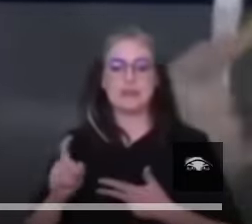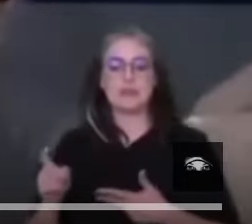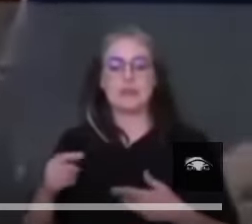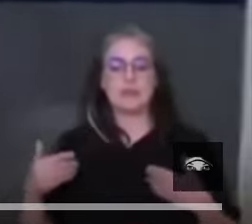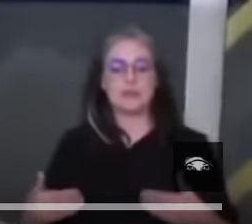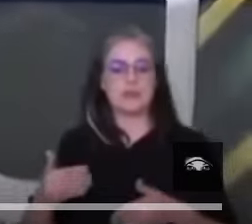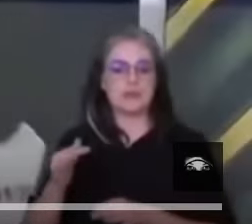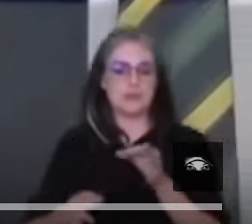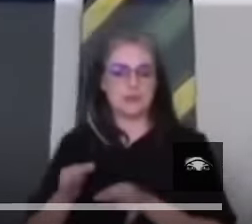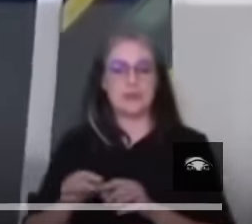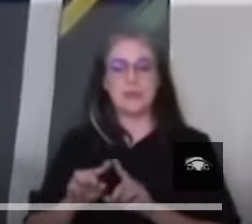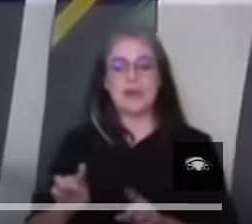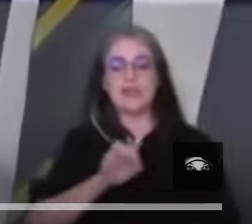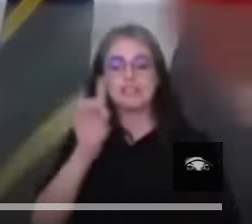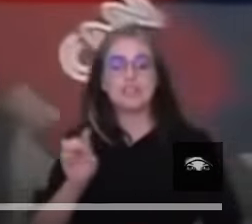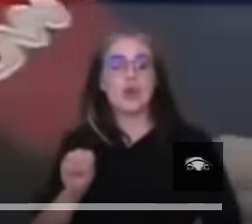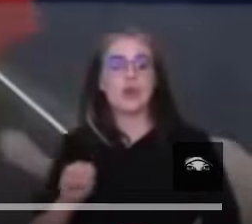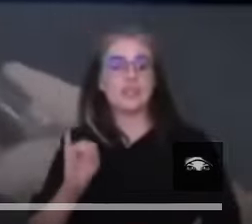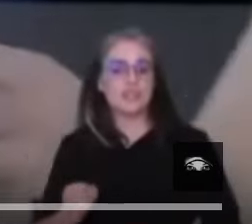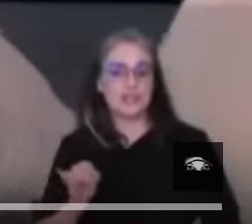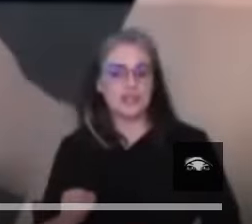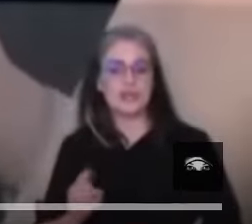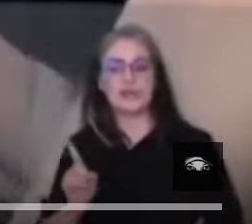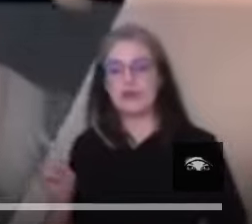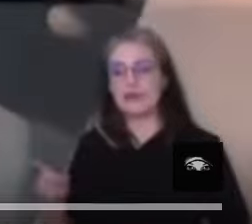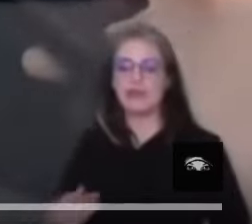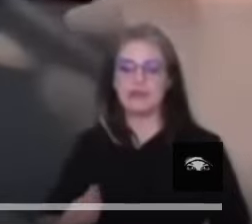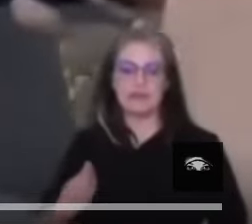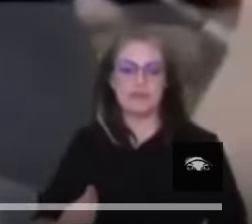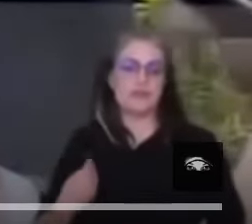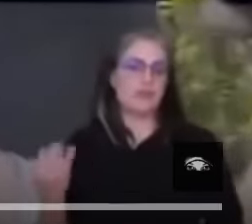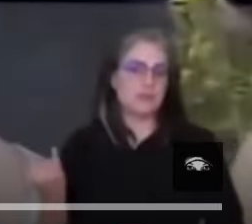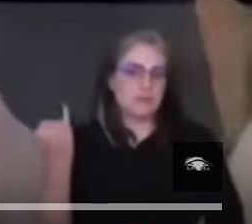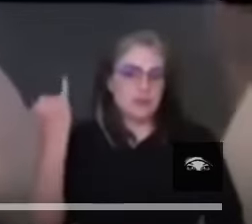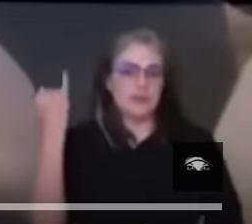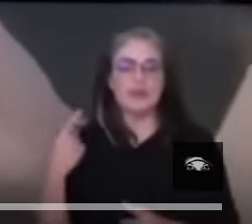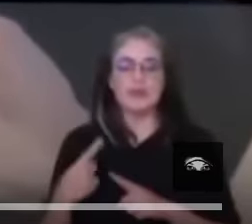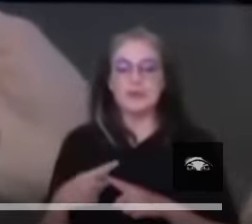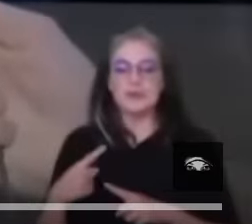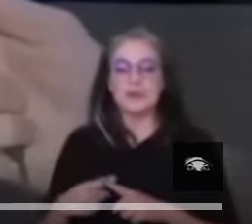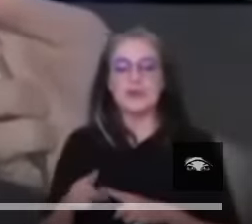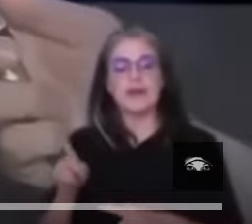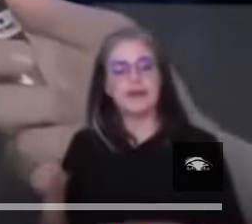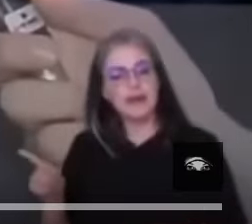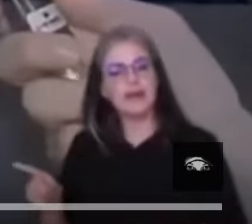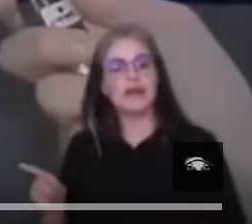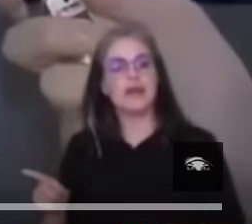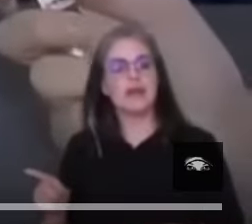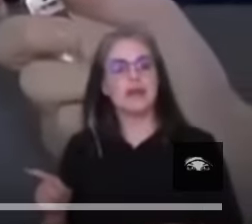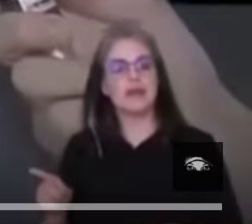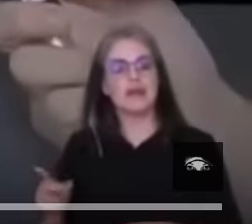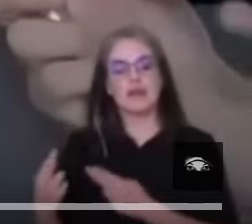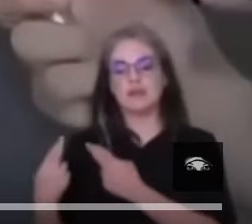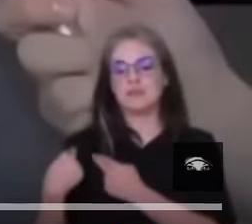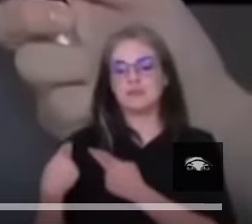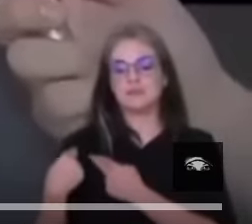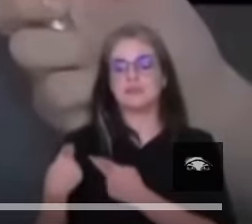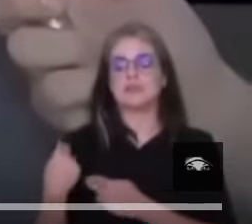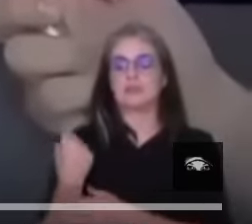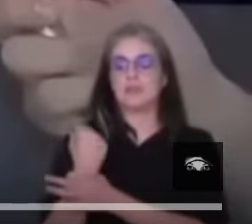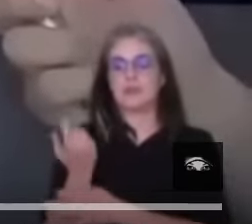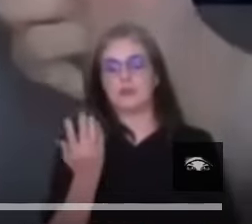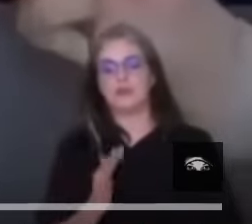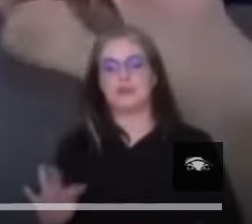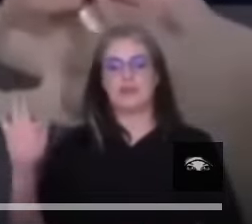mas que naquele dia 8 de janeiro foi, repito, alçado à condição de um dos personagens principais, porque ele se tornou o interventor federal na segurança pública